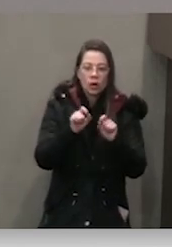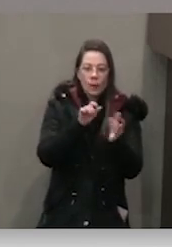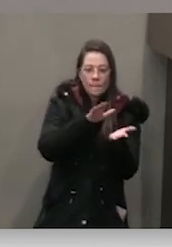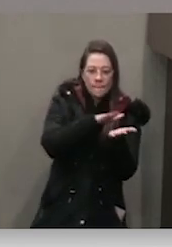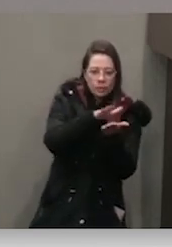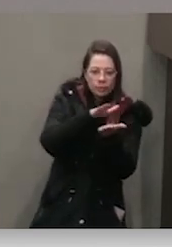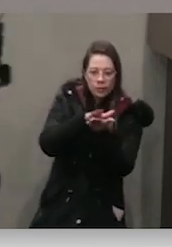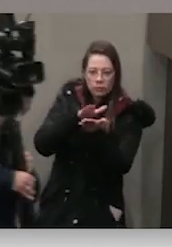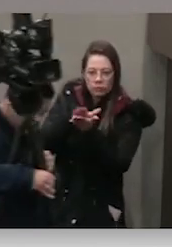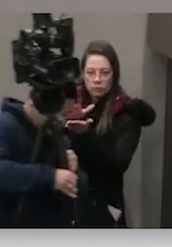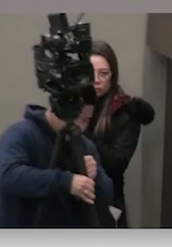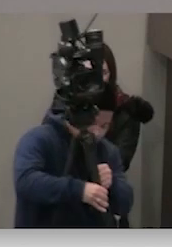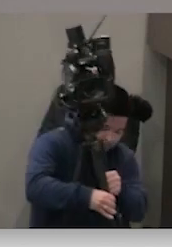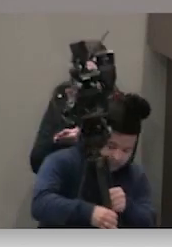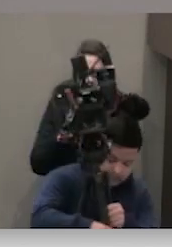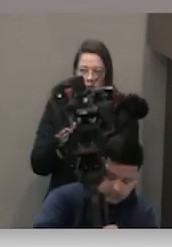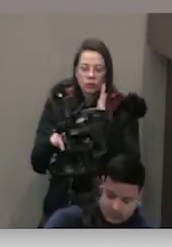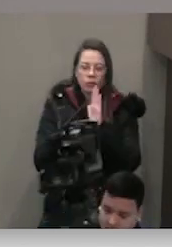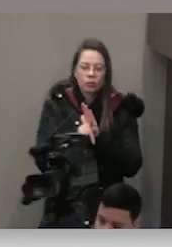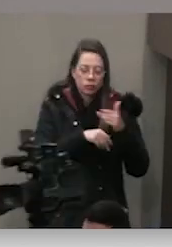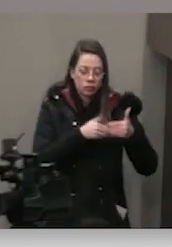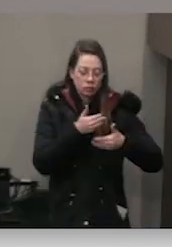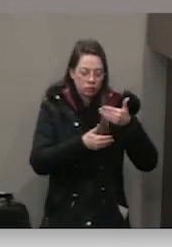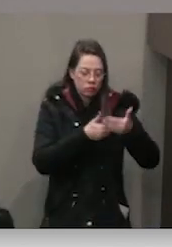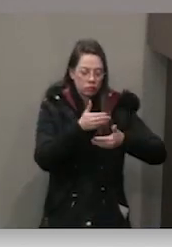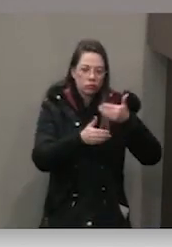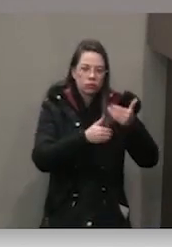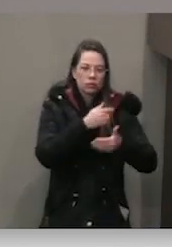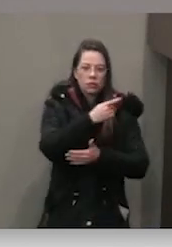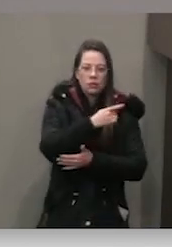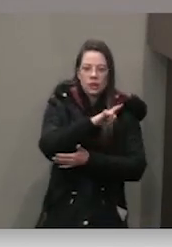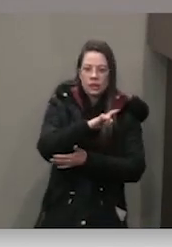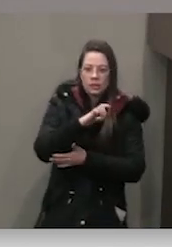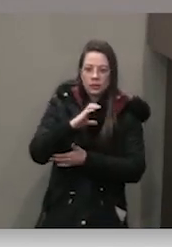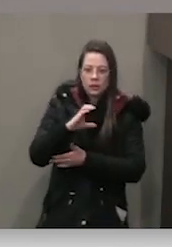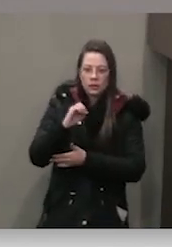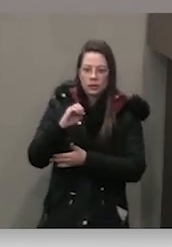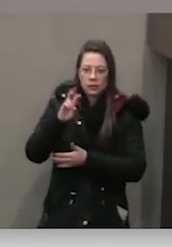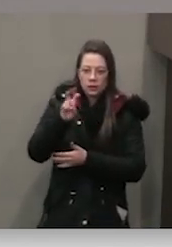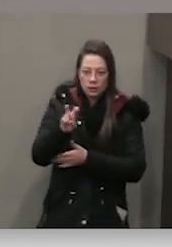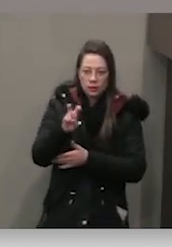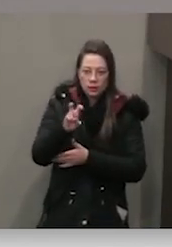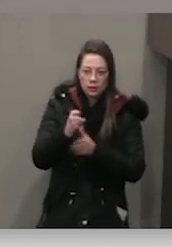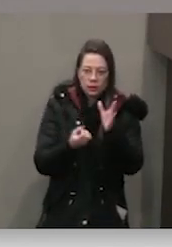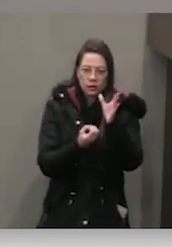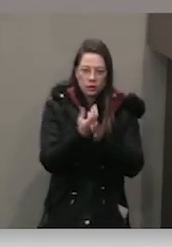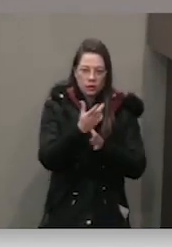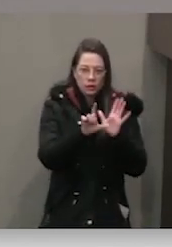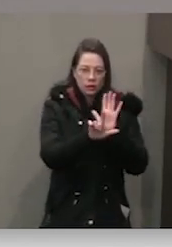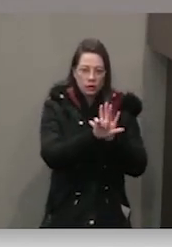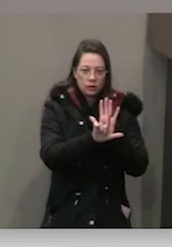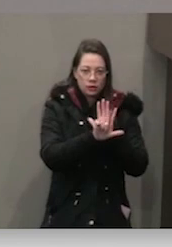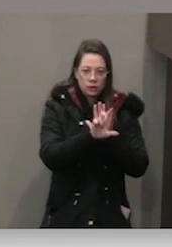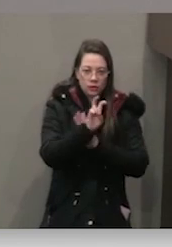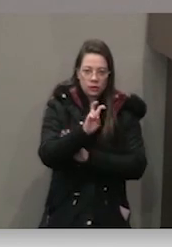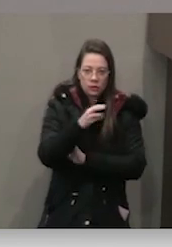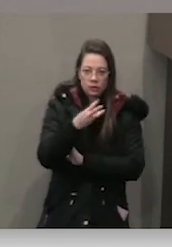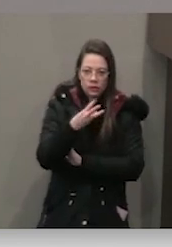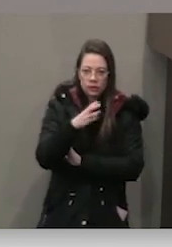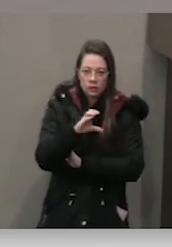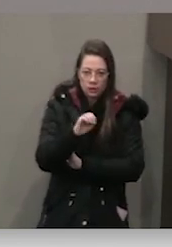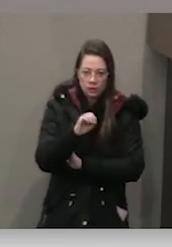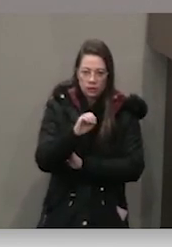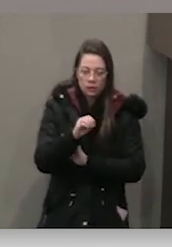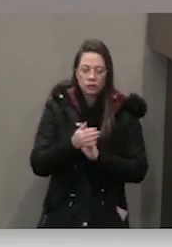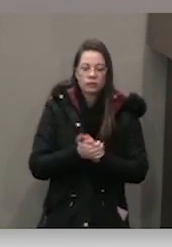publicada recentemente pela tramitação do PLC 05, que gerou a Lei 530, se não me